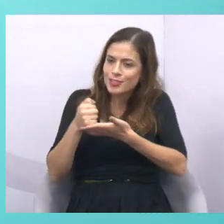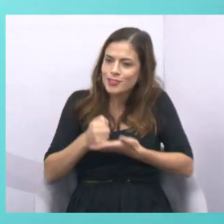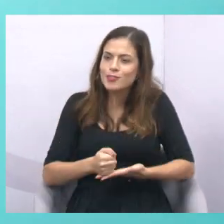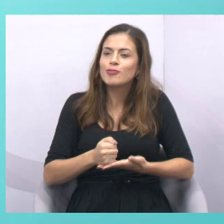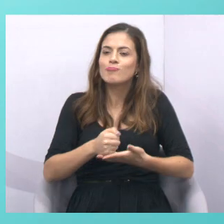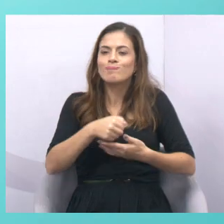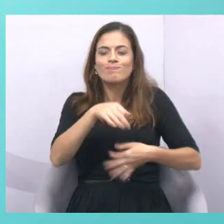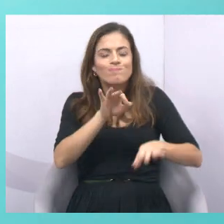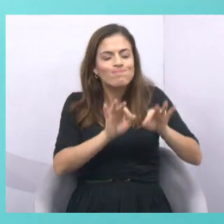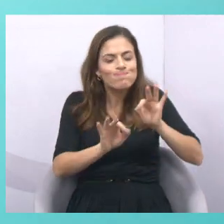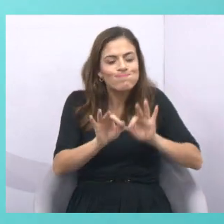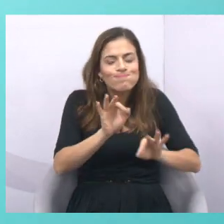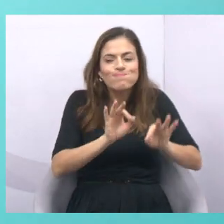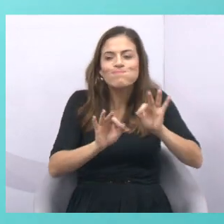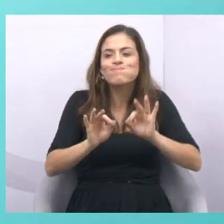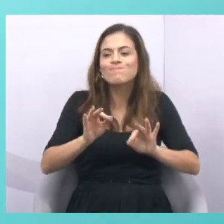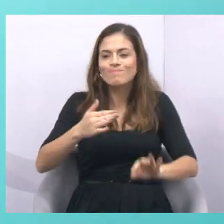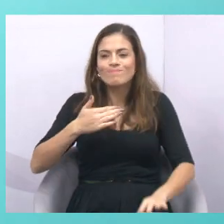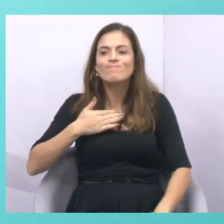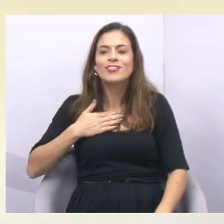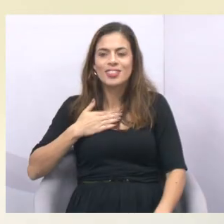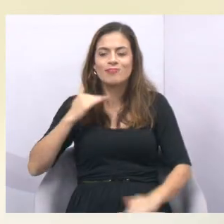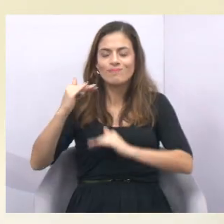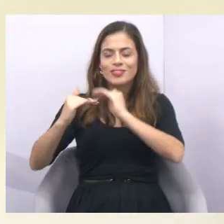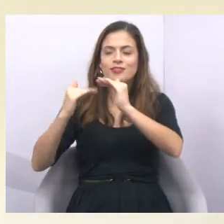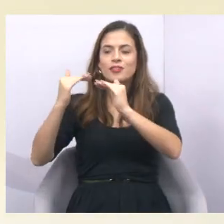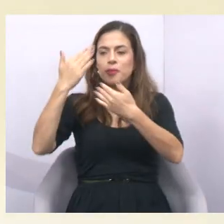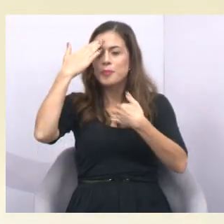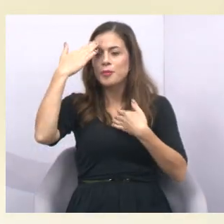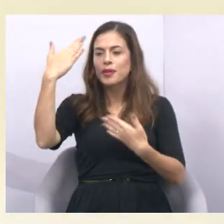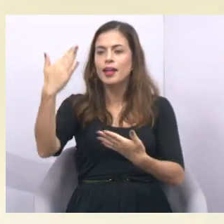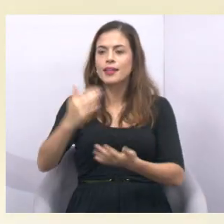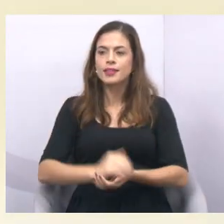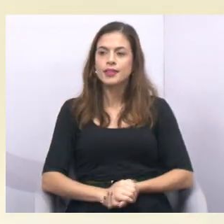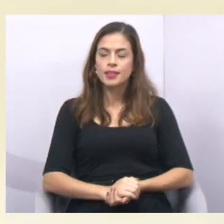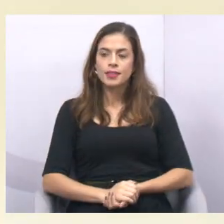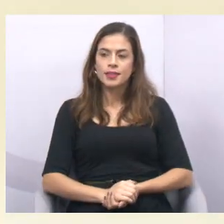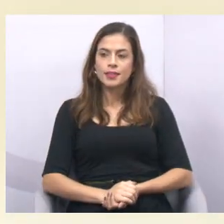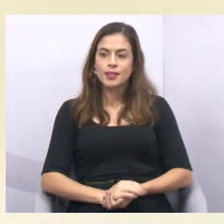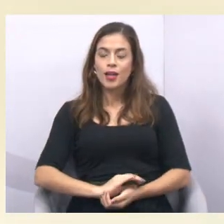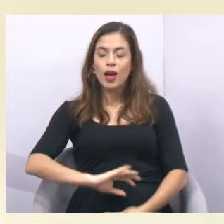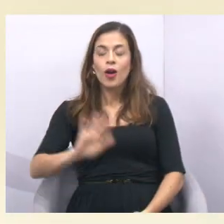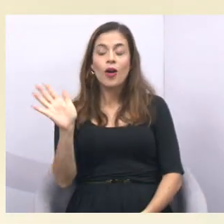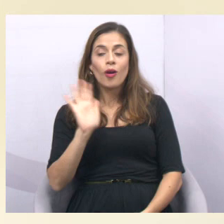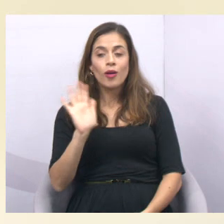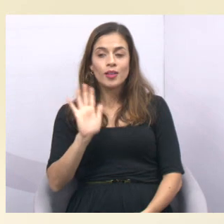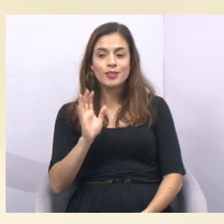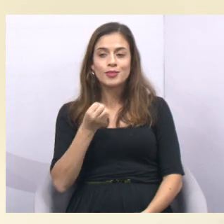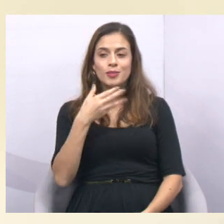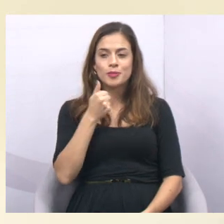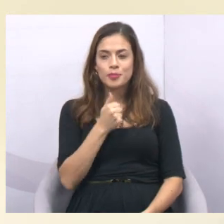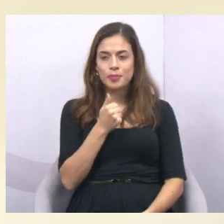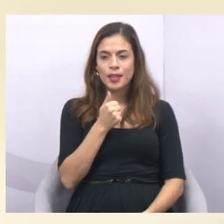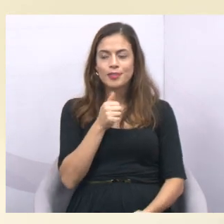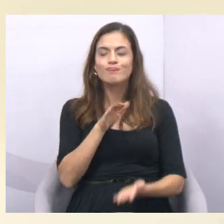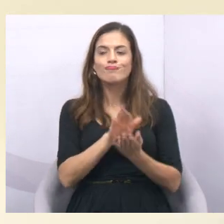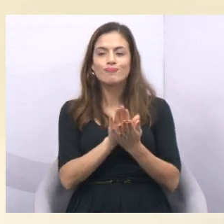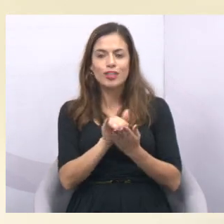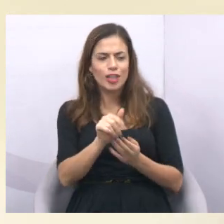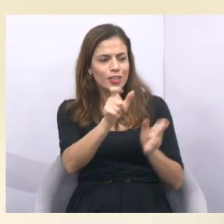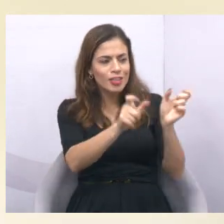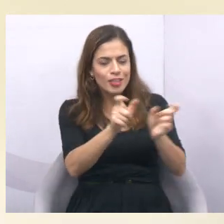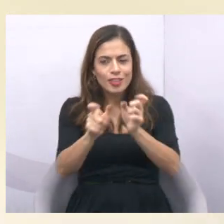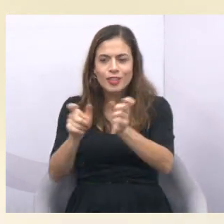minha personalidade. Muito obrigado. Olá pessoal, tudo bem? Olá o pessoal de Jacareí, os colegas todos